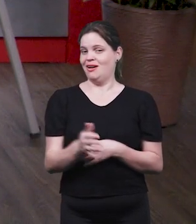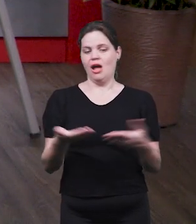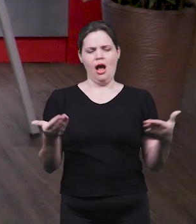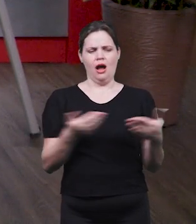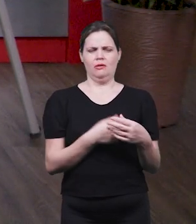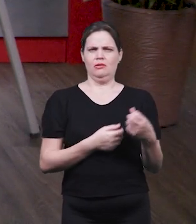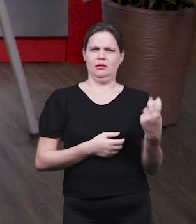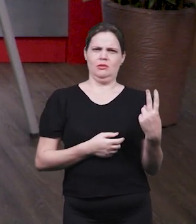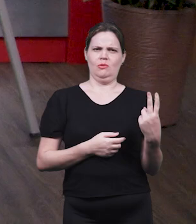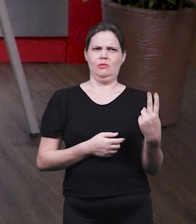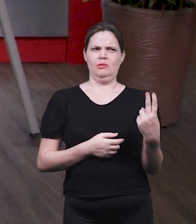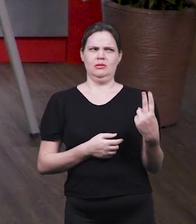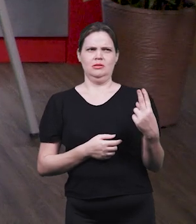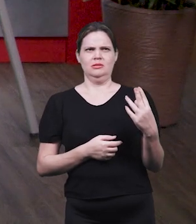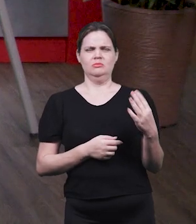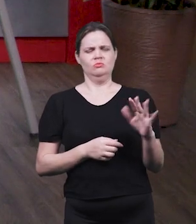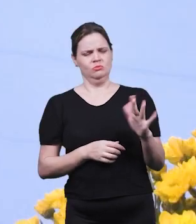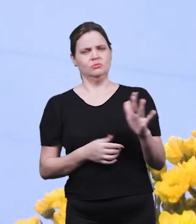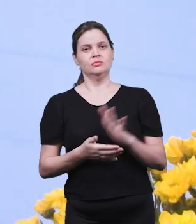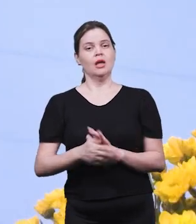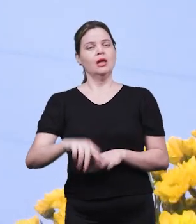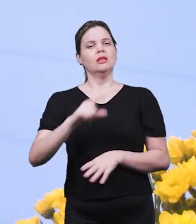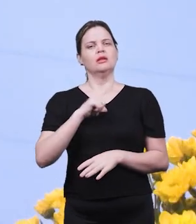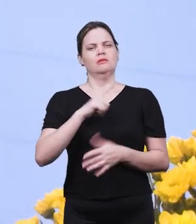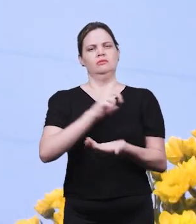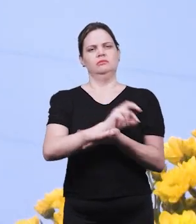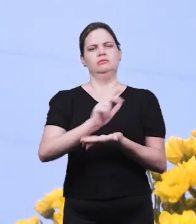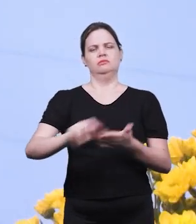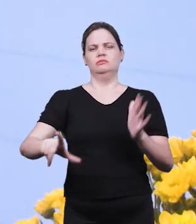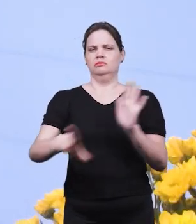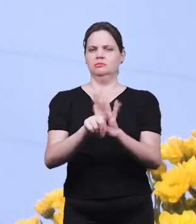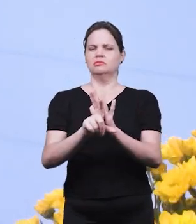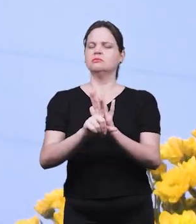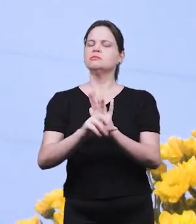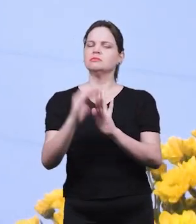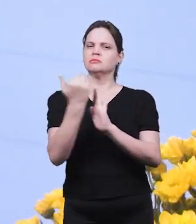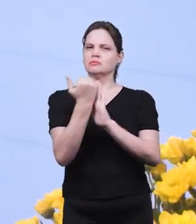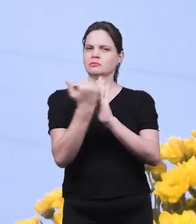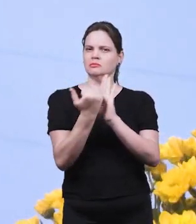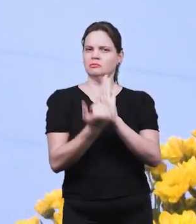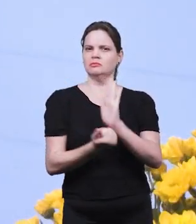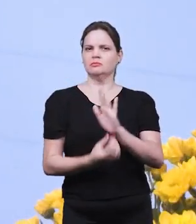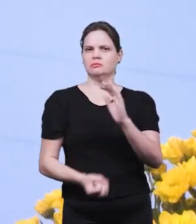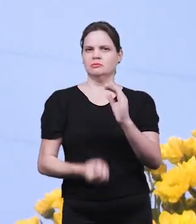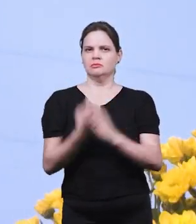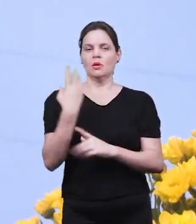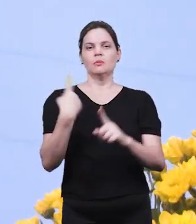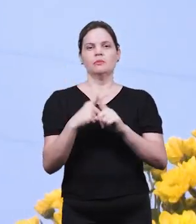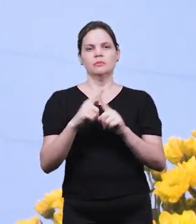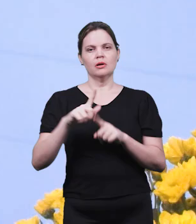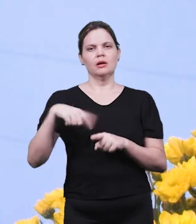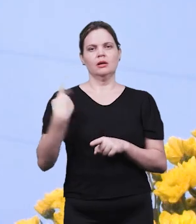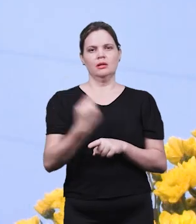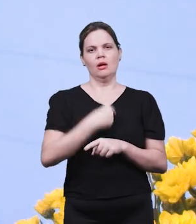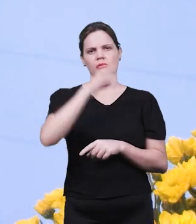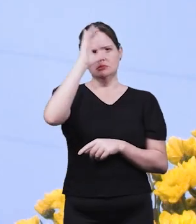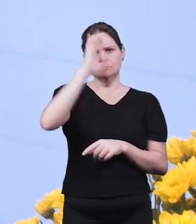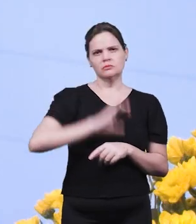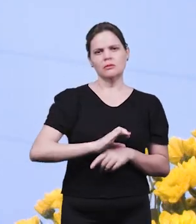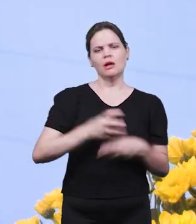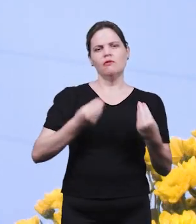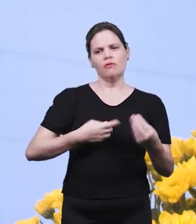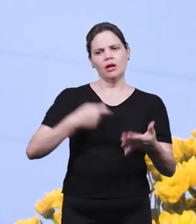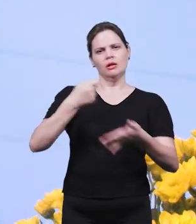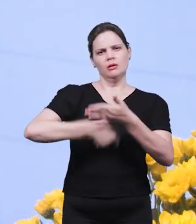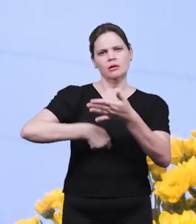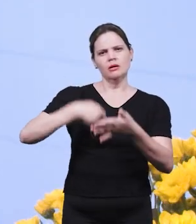São várias legislações, porque o cidadão ele já vem buscando reformar,